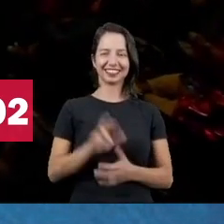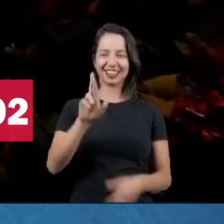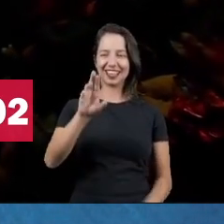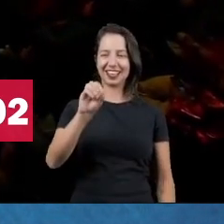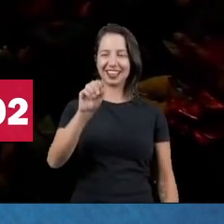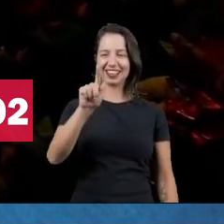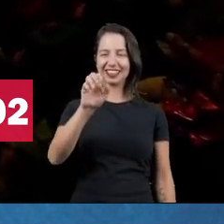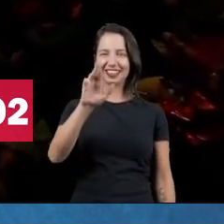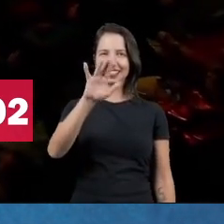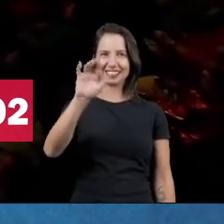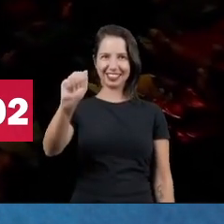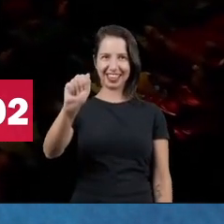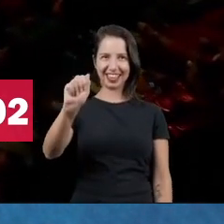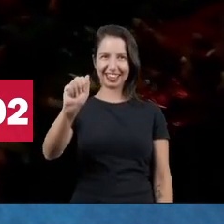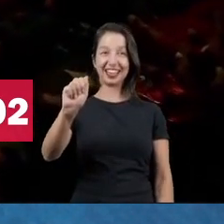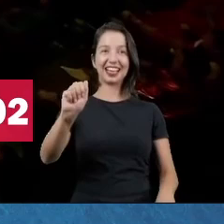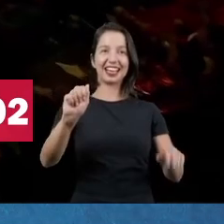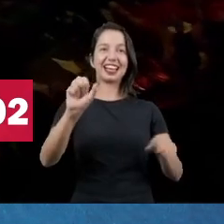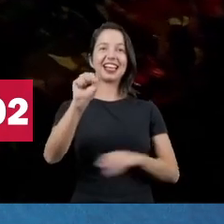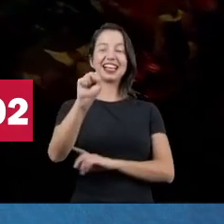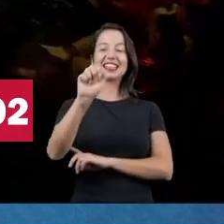Boa noite, presidente Lula.